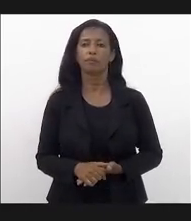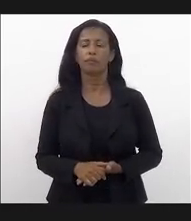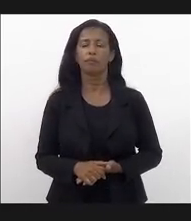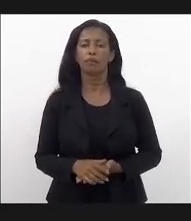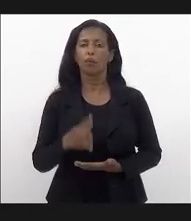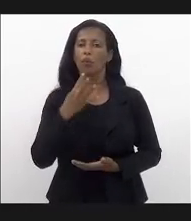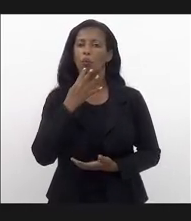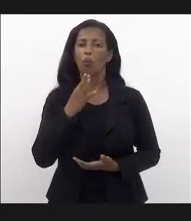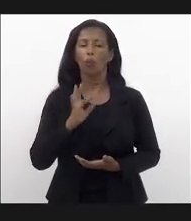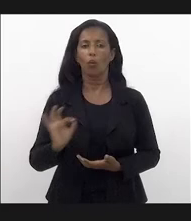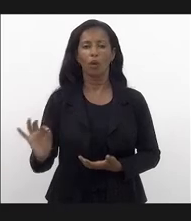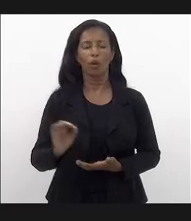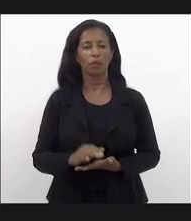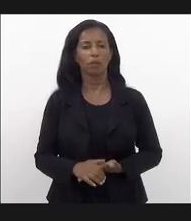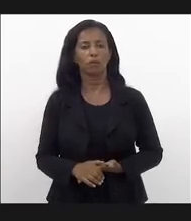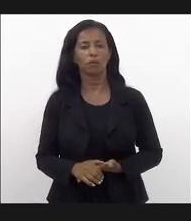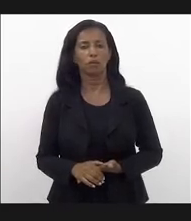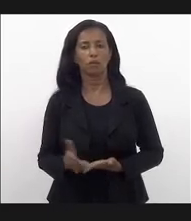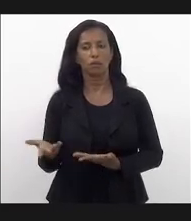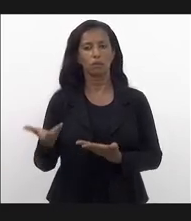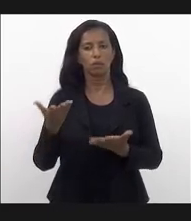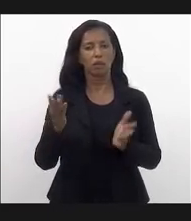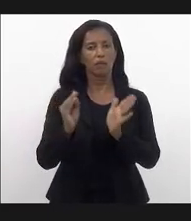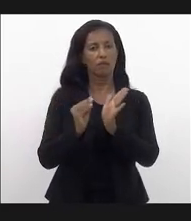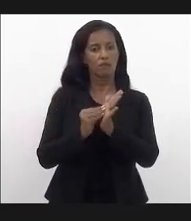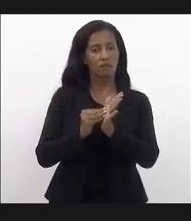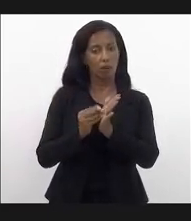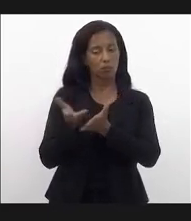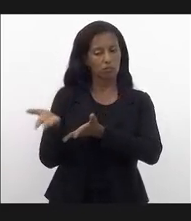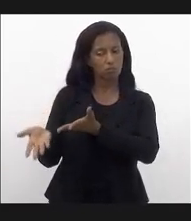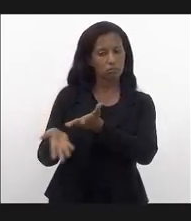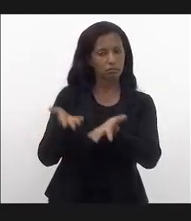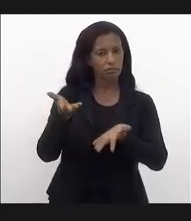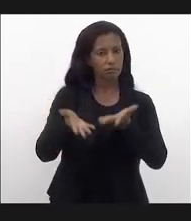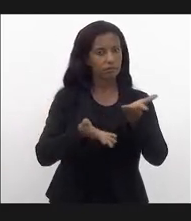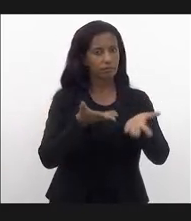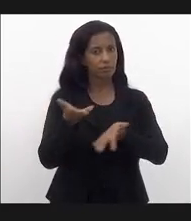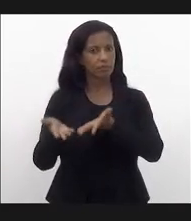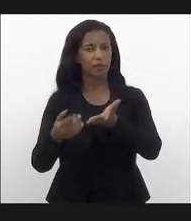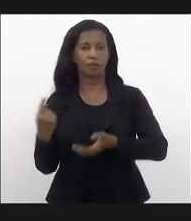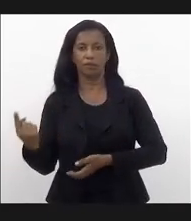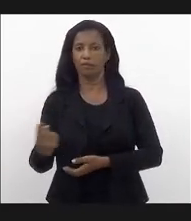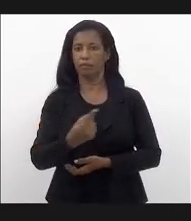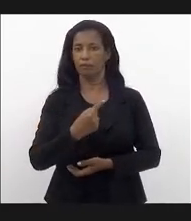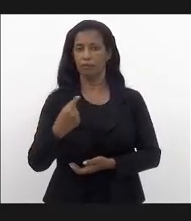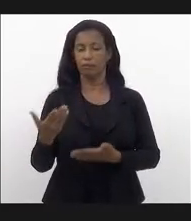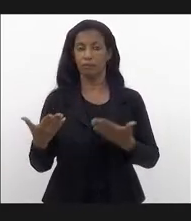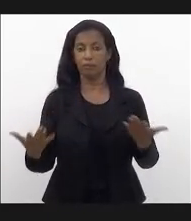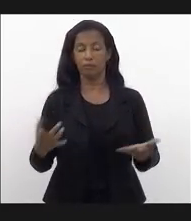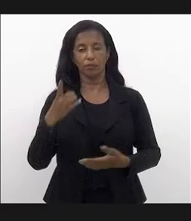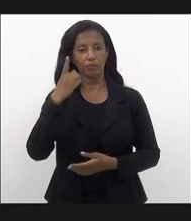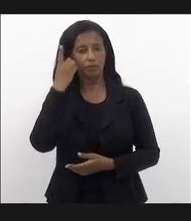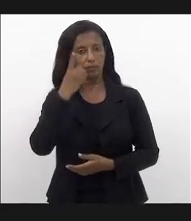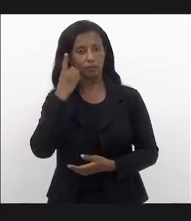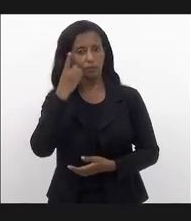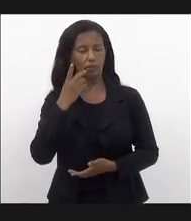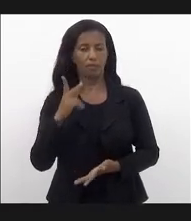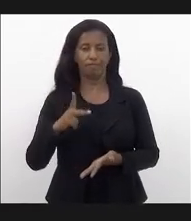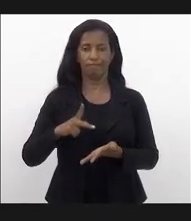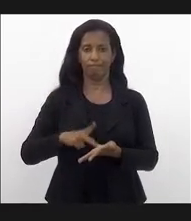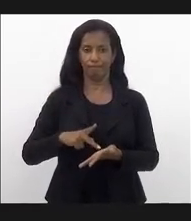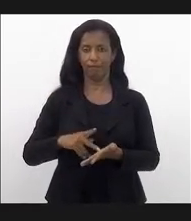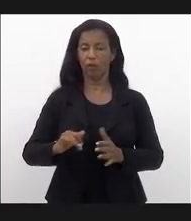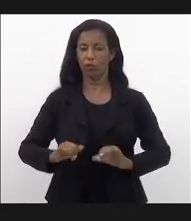desconhece que é a falta de atenção que muitas das vezes nós enquanto deputados realmente